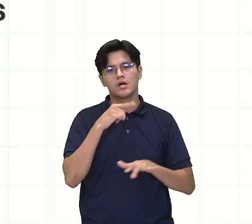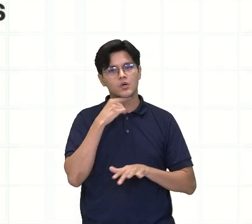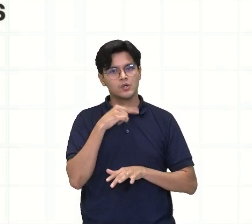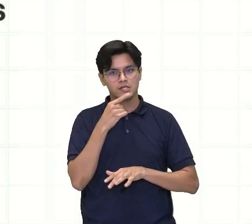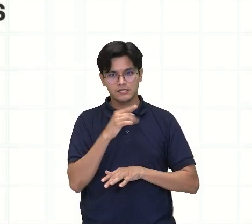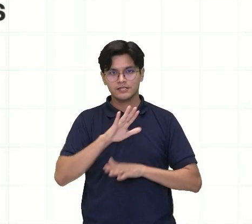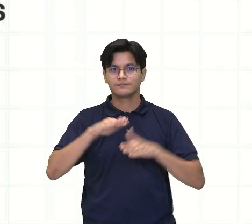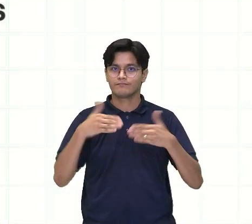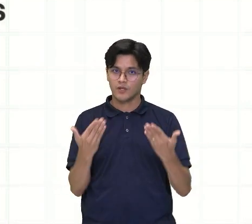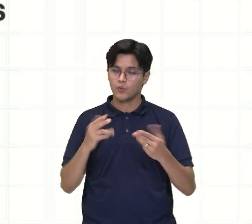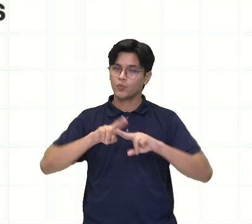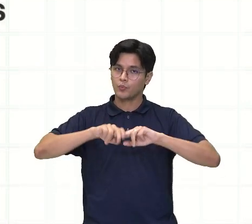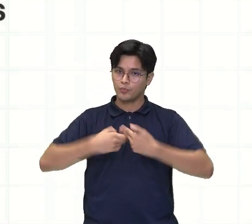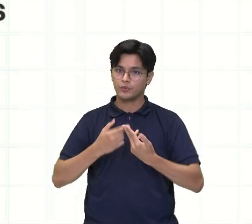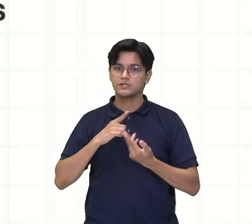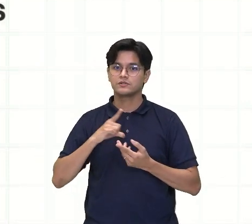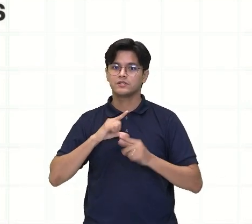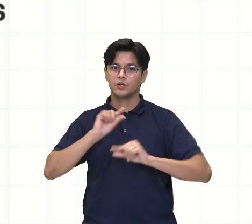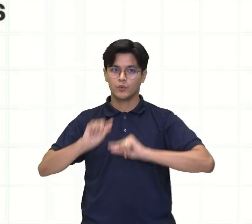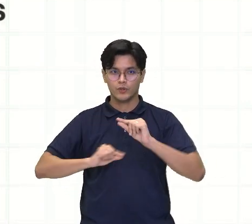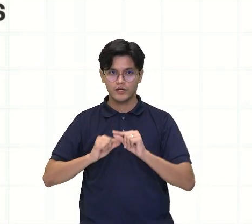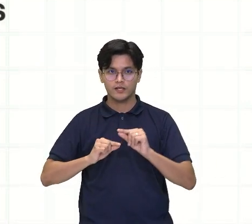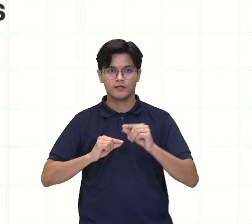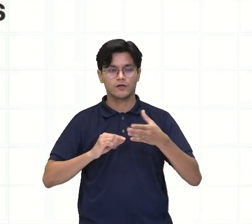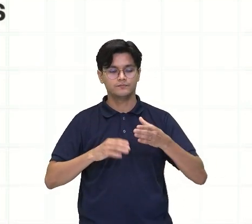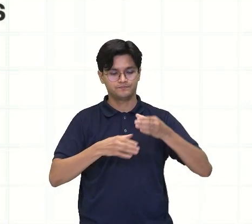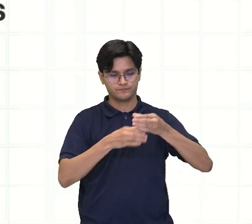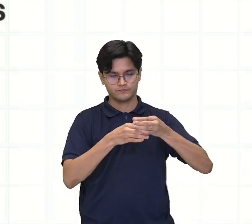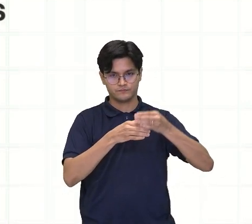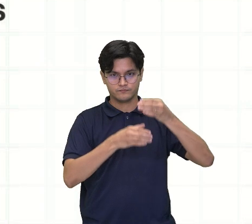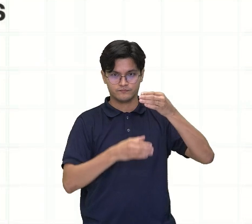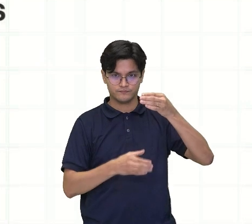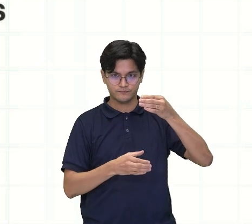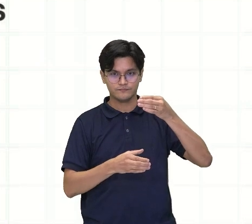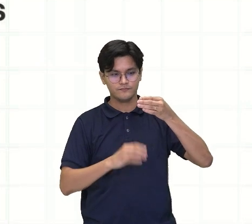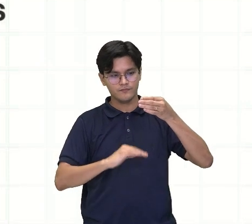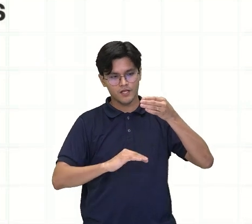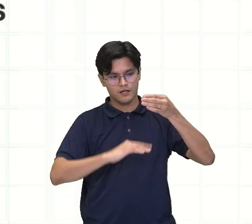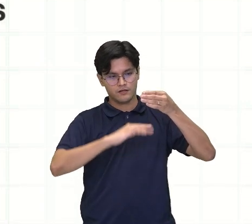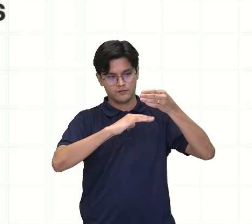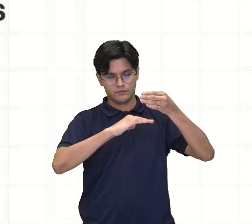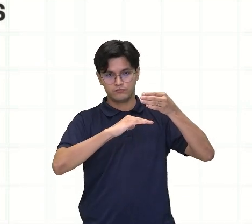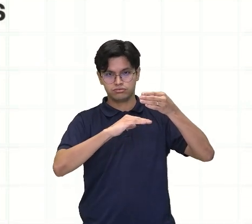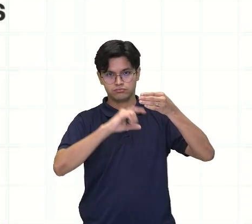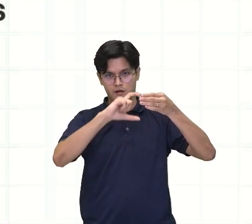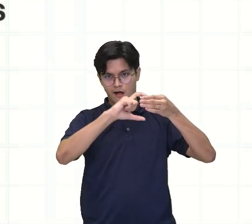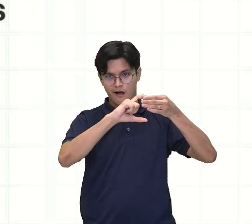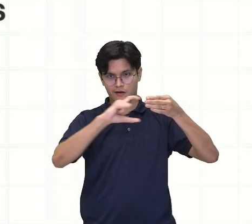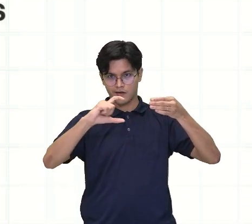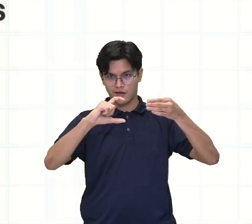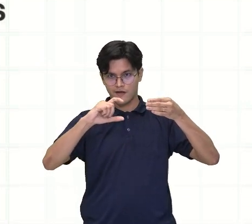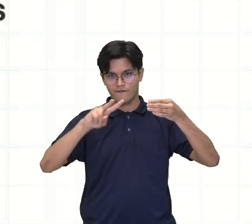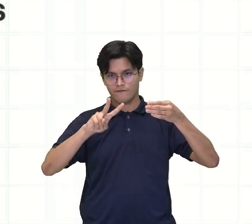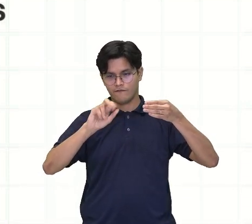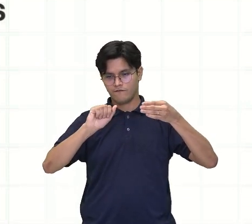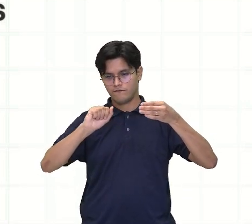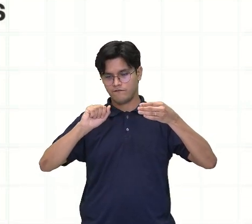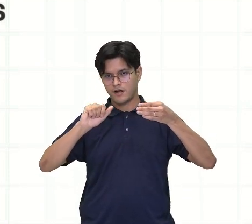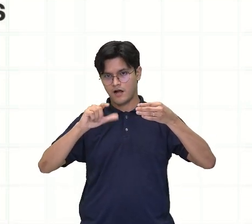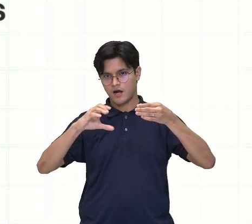meio externo e o meio interno, fazendo com que você também, ao pegar nessa